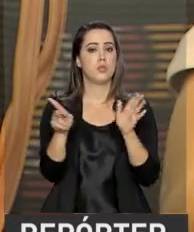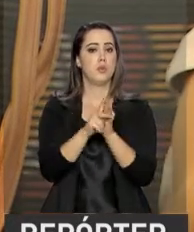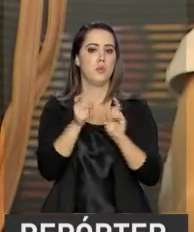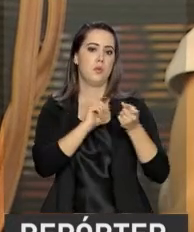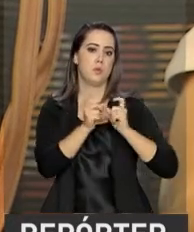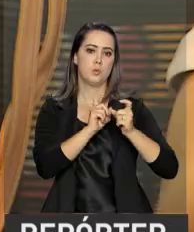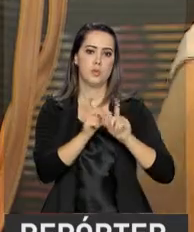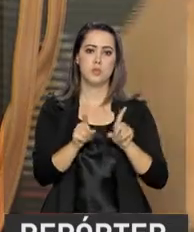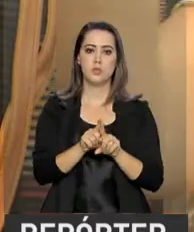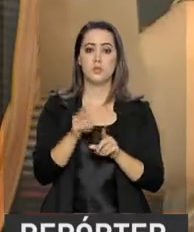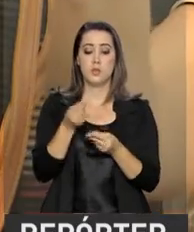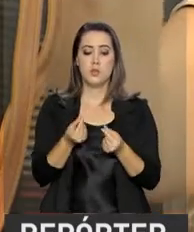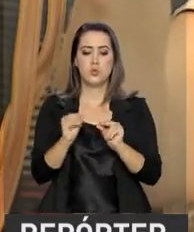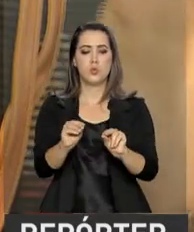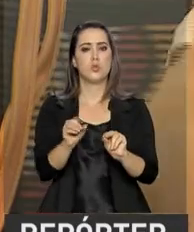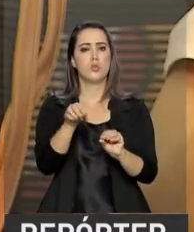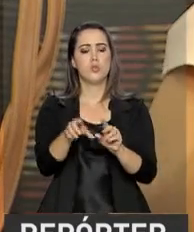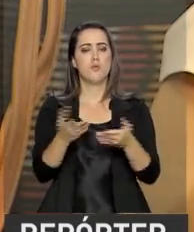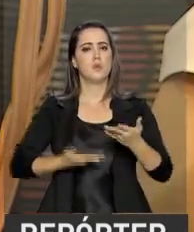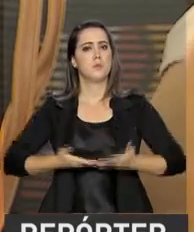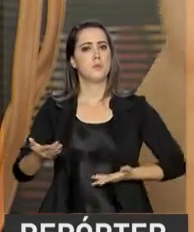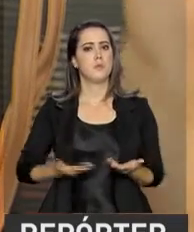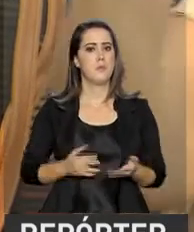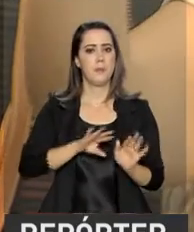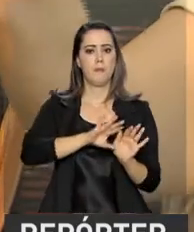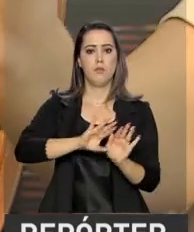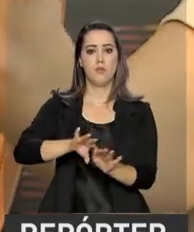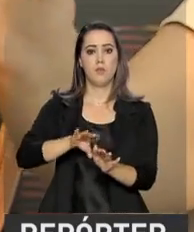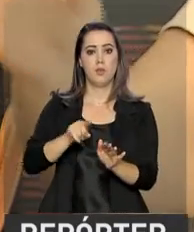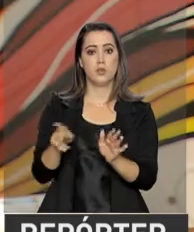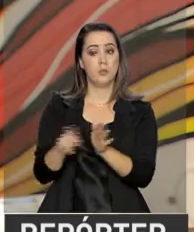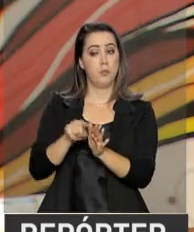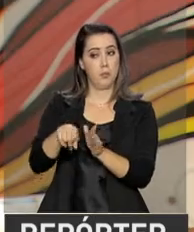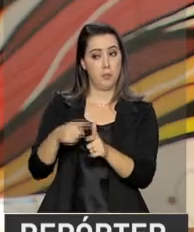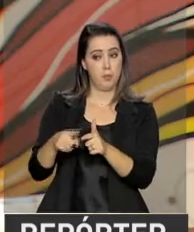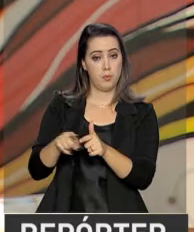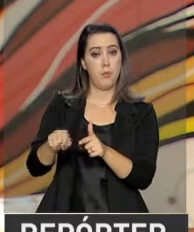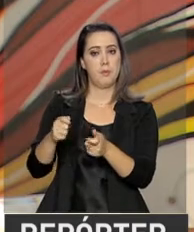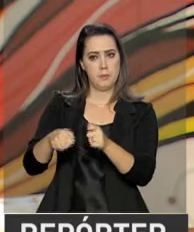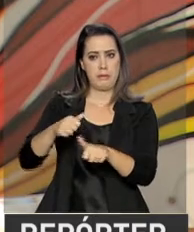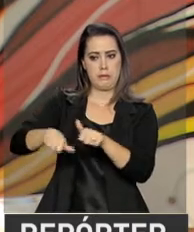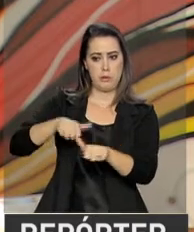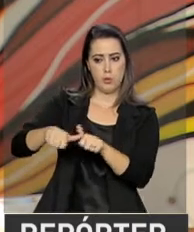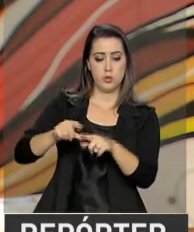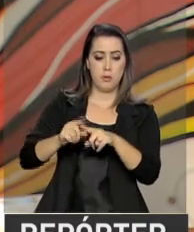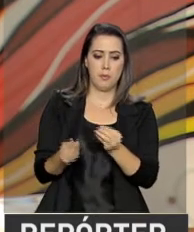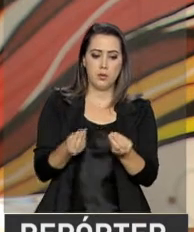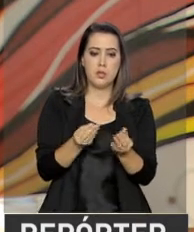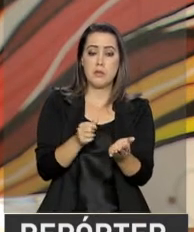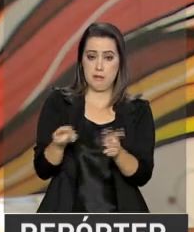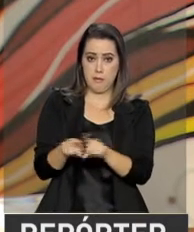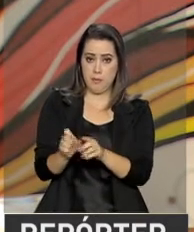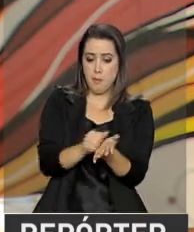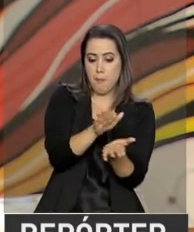esse dinheiro que nós vamos converter em serviços fora da área do próprio dano sarney filho anunciou também a liberação de